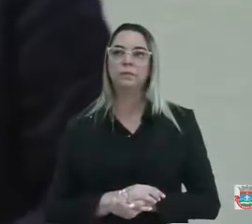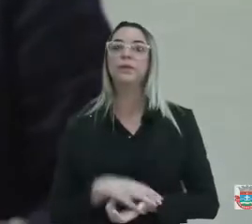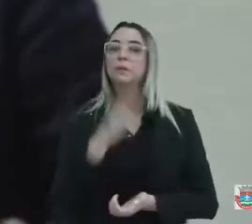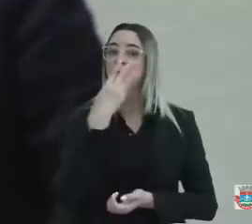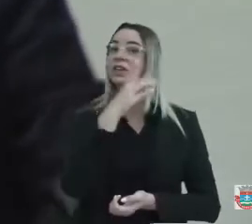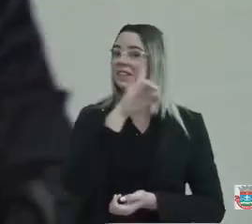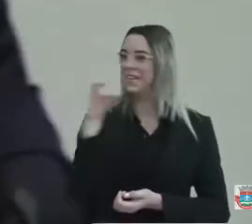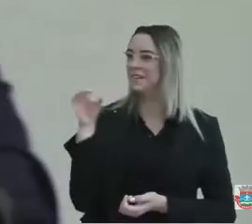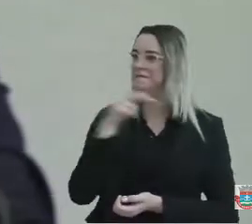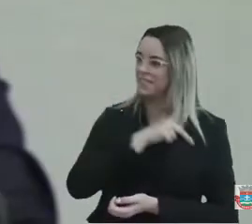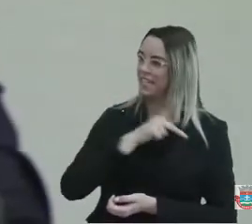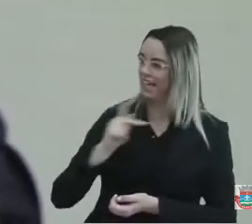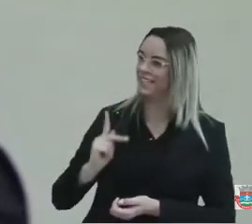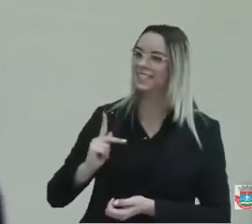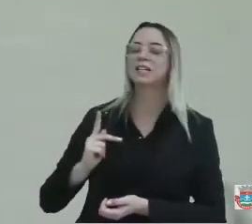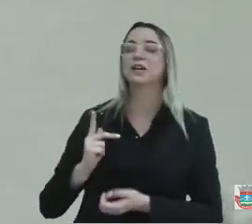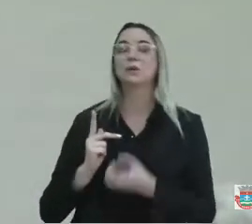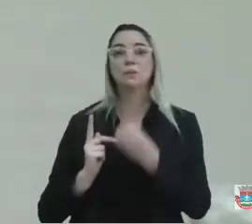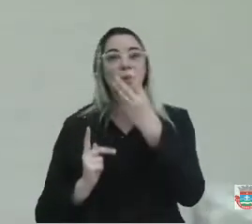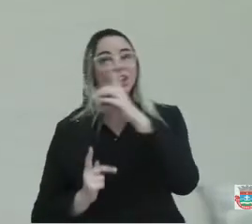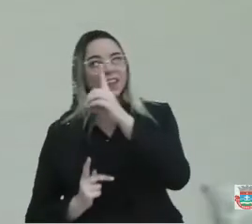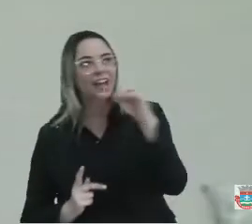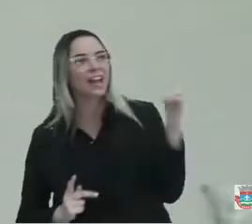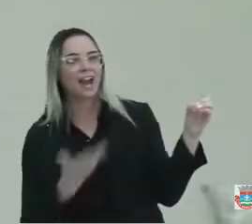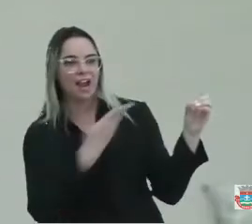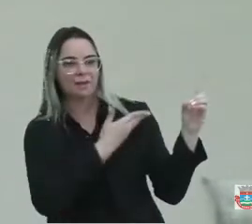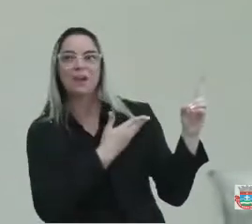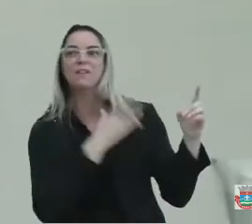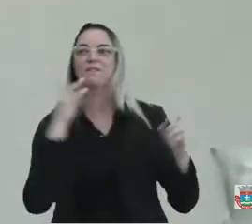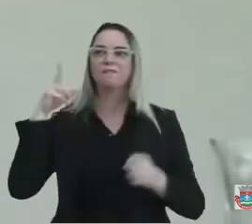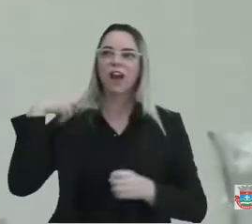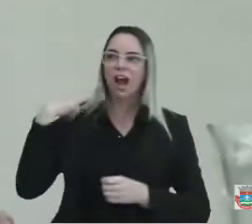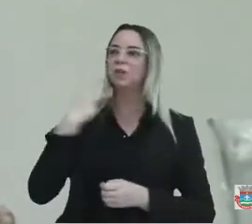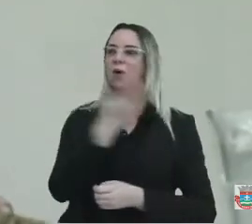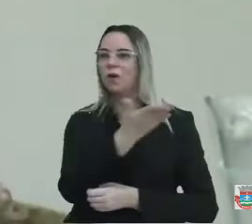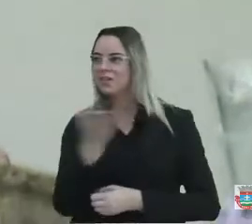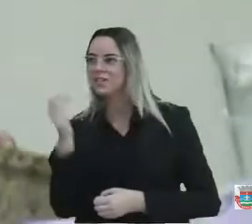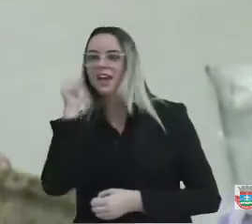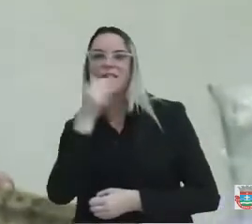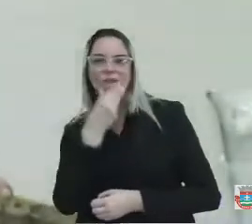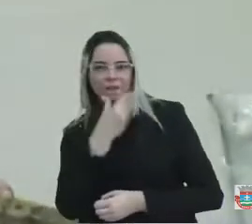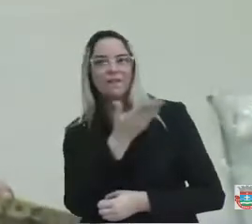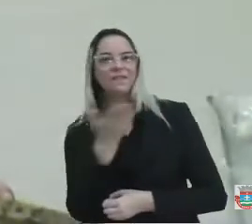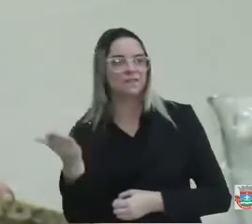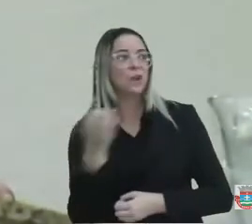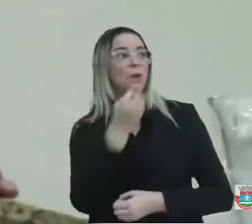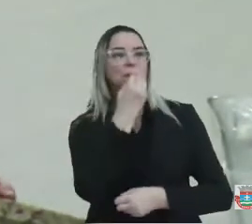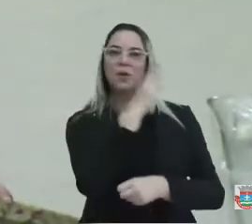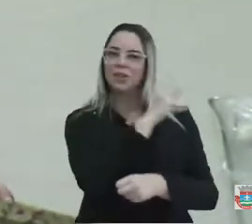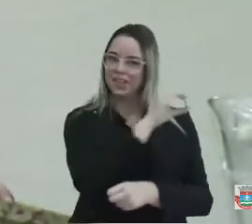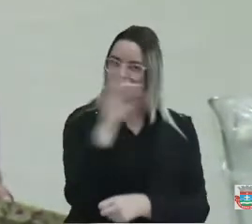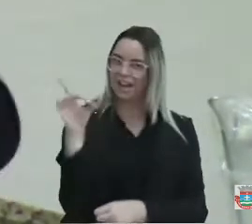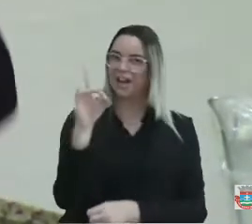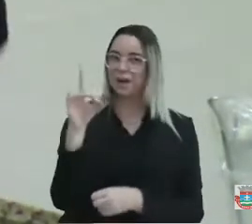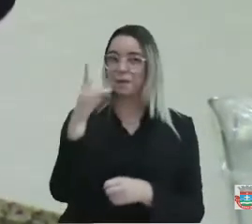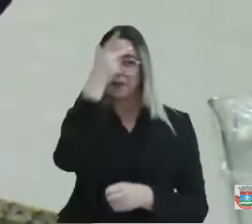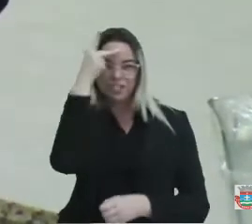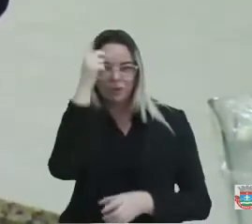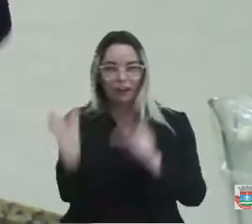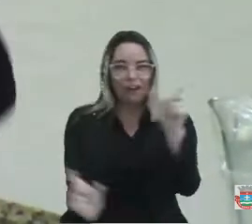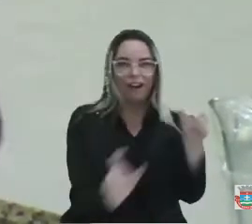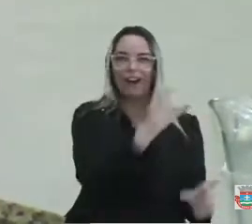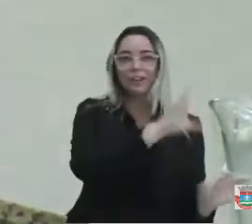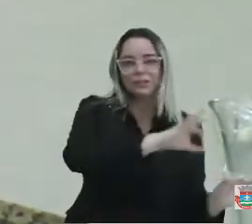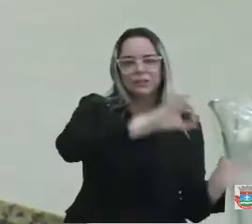Bom dia, presidente. Bom dia, colegas vereadoras, colegas vereadores. Bom dia, o pessoal que assiste pela internet, pela